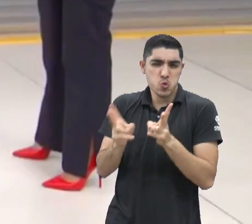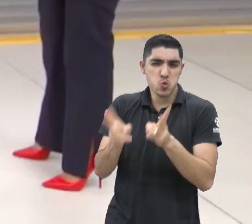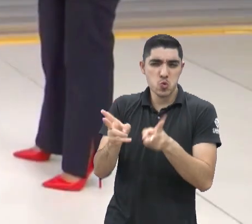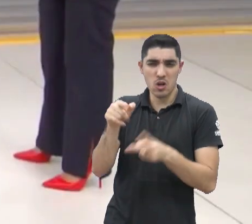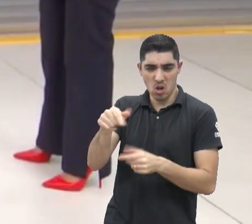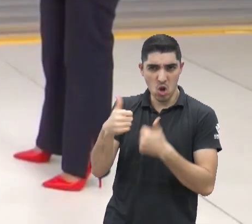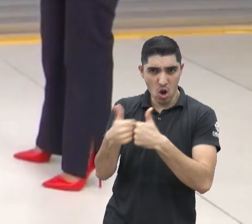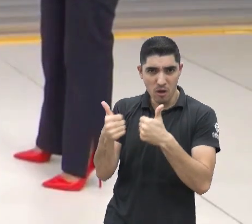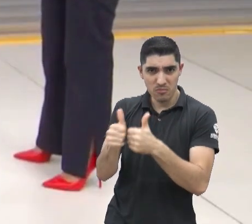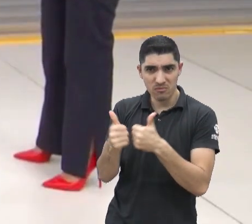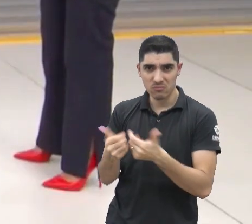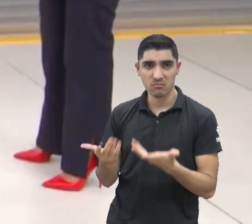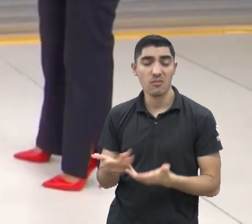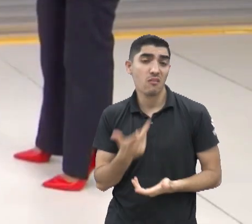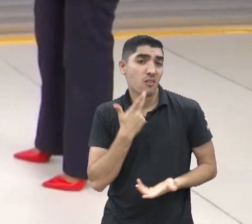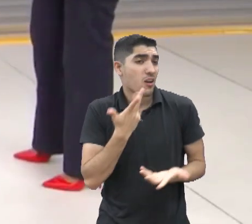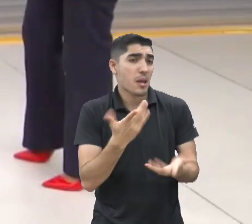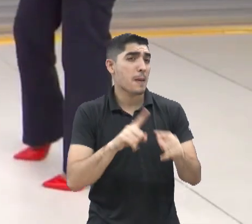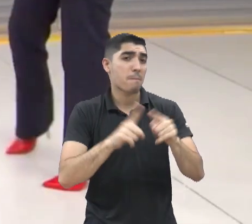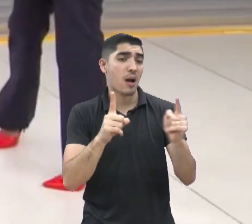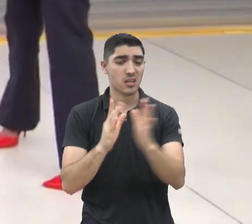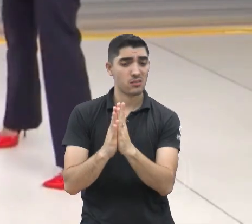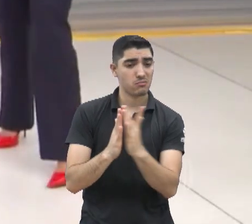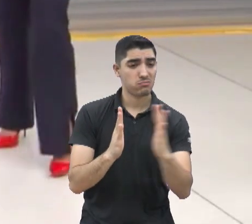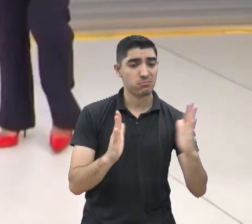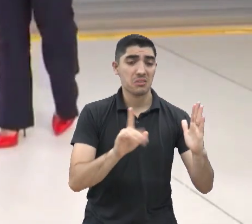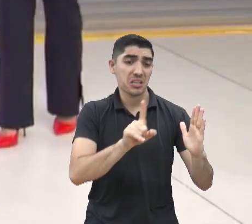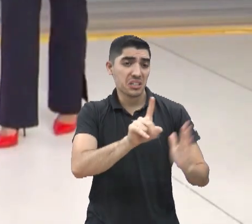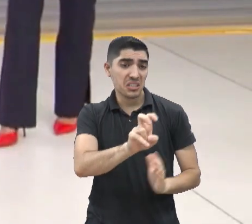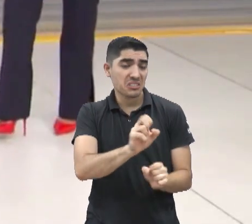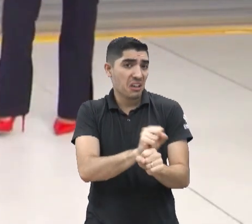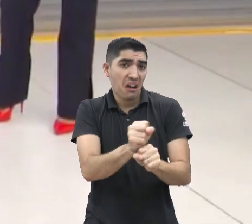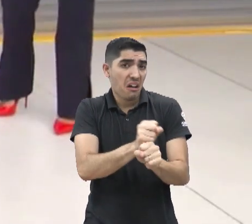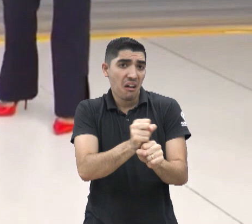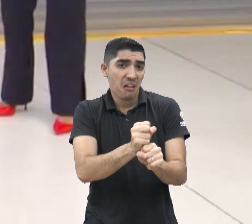aí é de menos também. 15 anos e tal, isso aí é de menos. Agora...